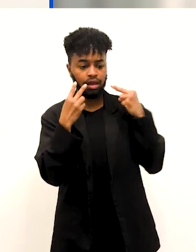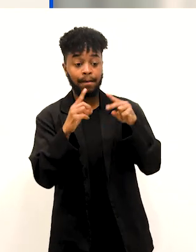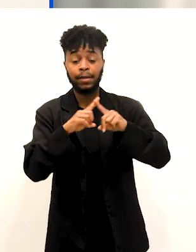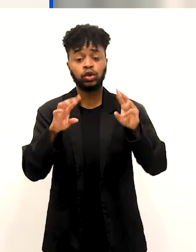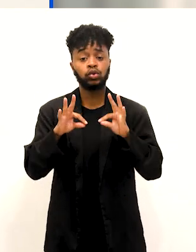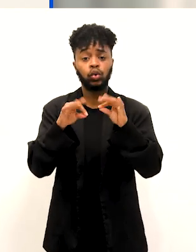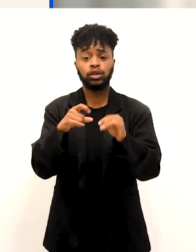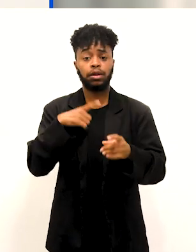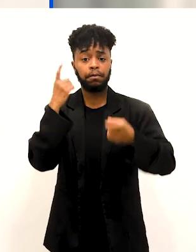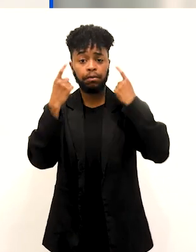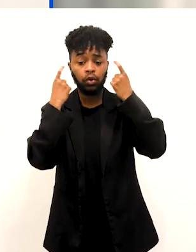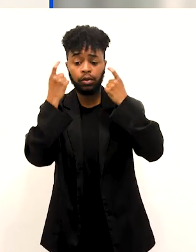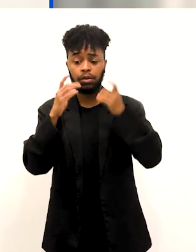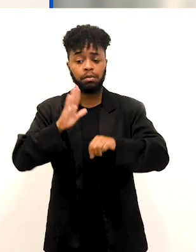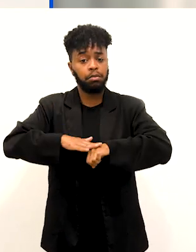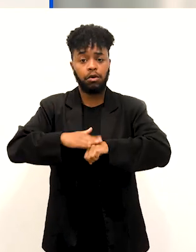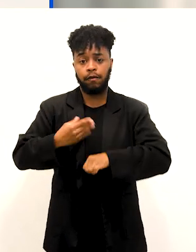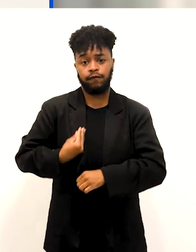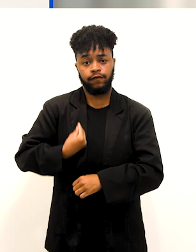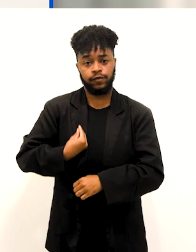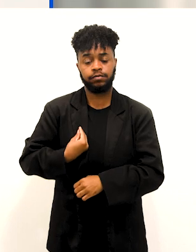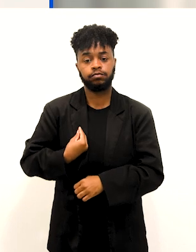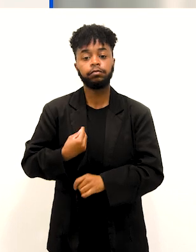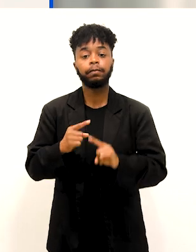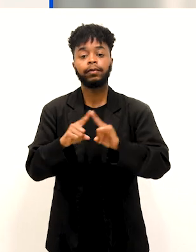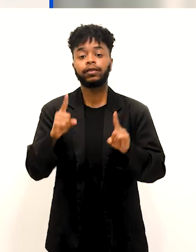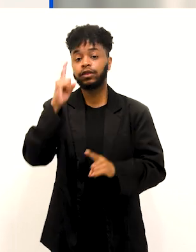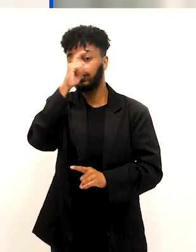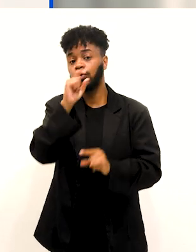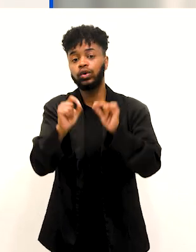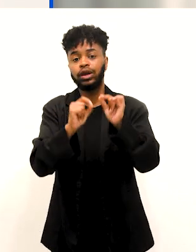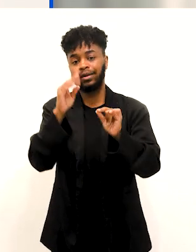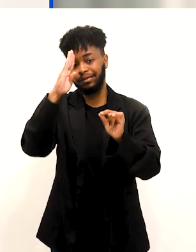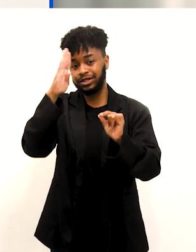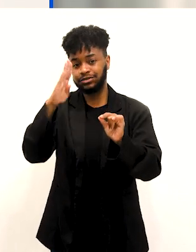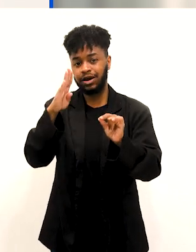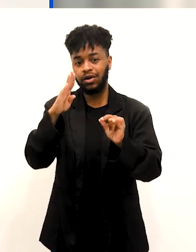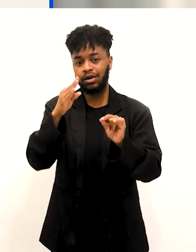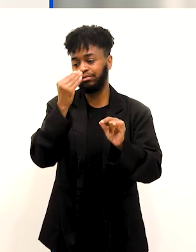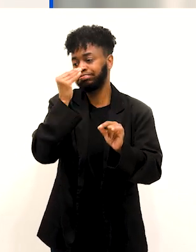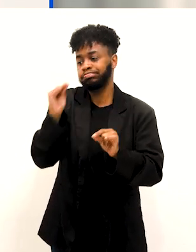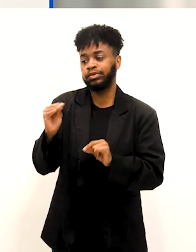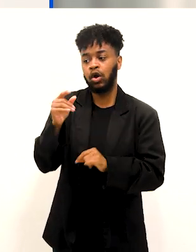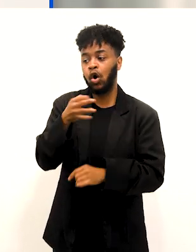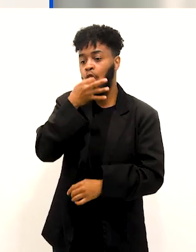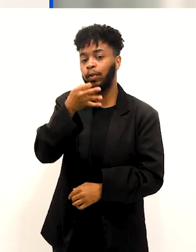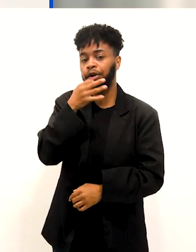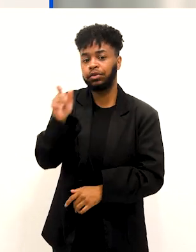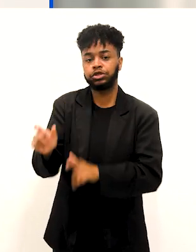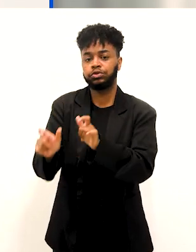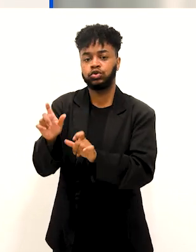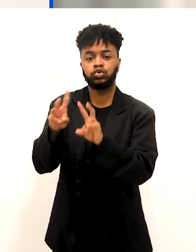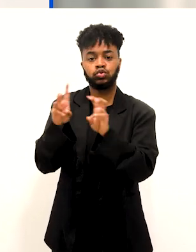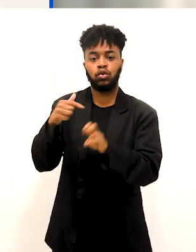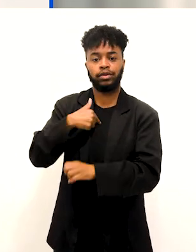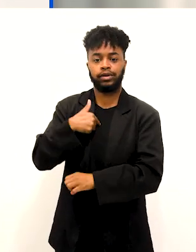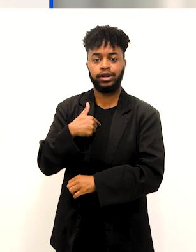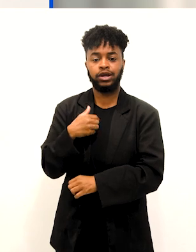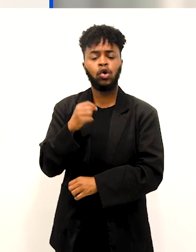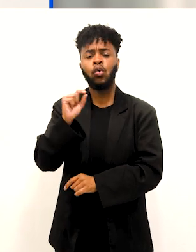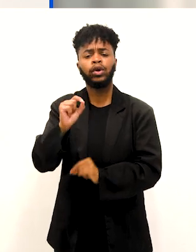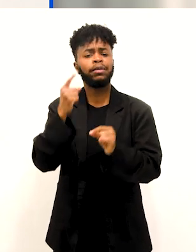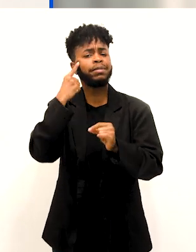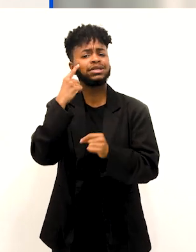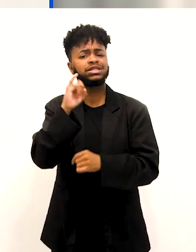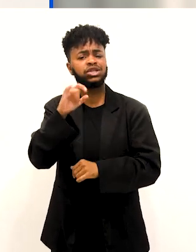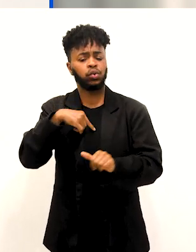suas próprias dificuldades, suas próprias contas, e a maior dificuldade foi desapegar da opinião das pessoas. O que é que as pessoas iam achar de mim se